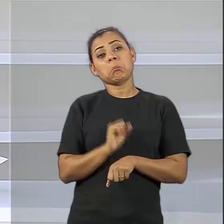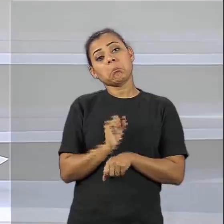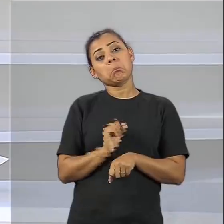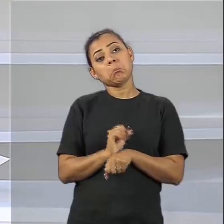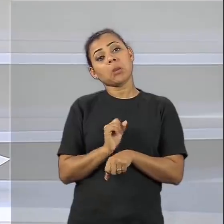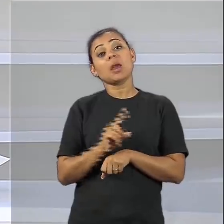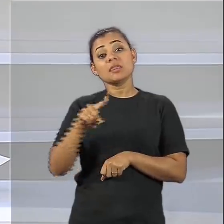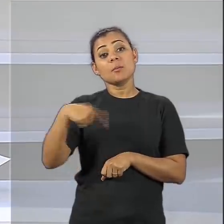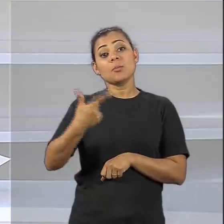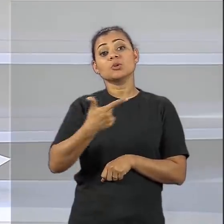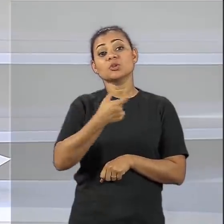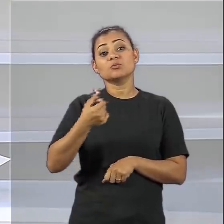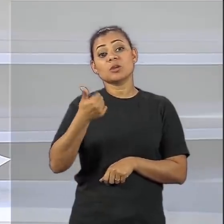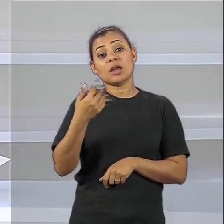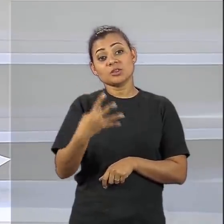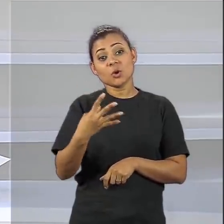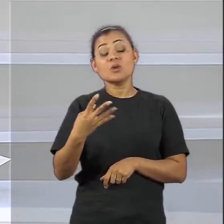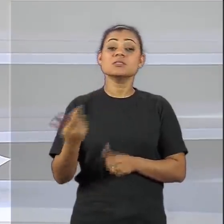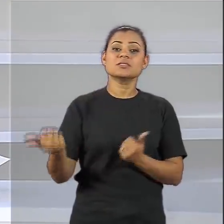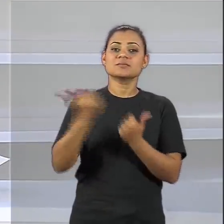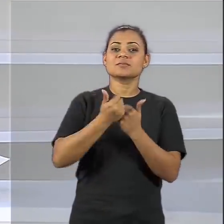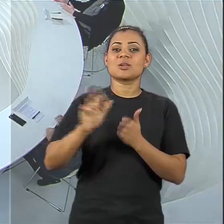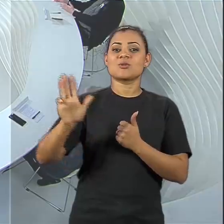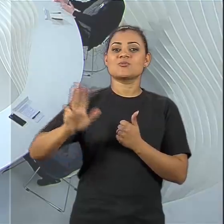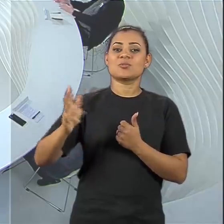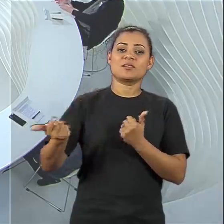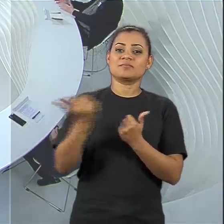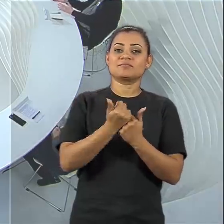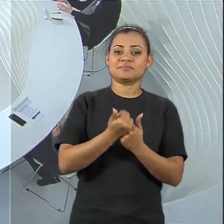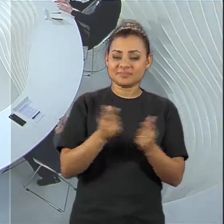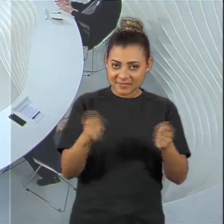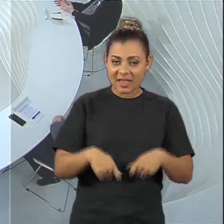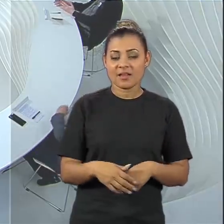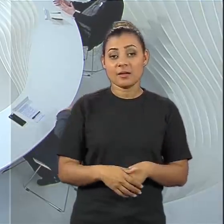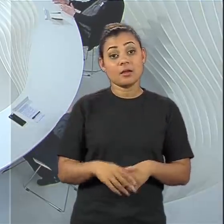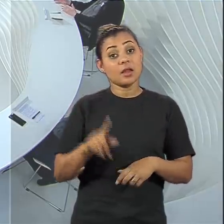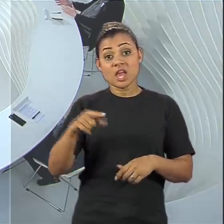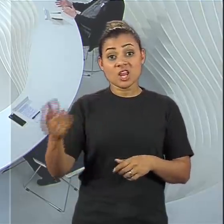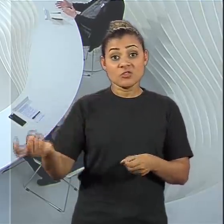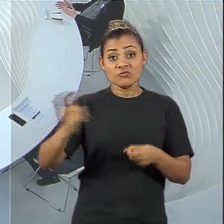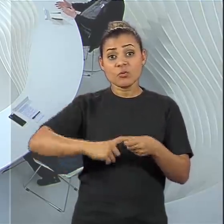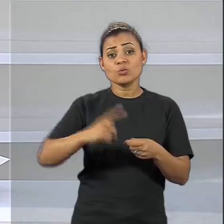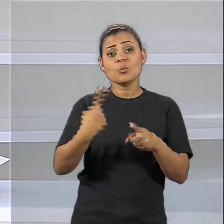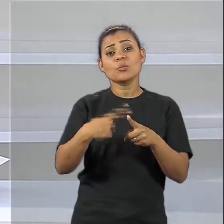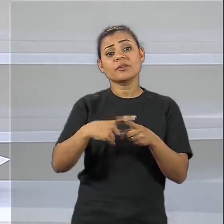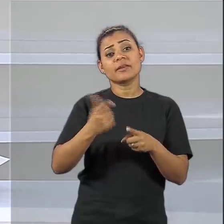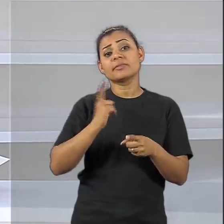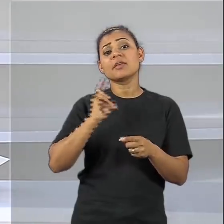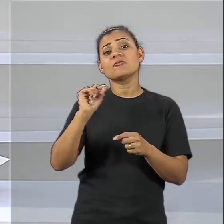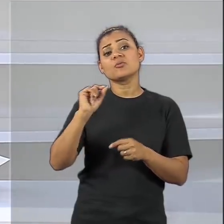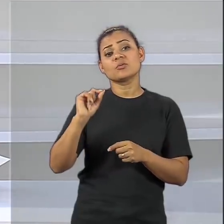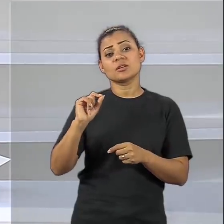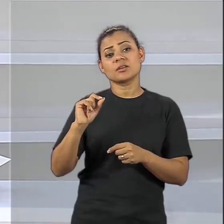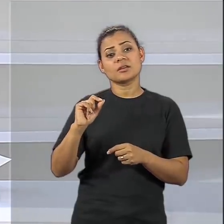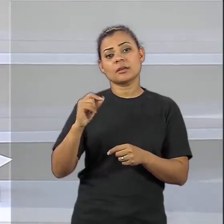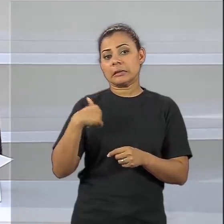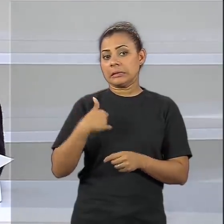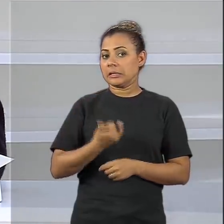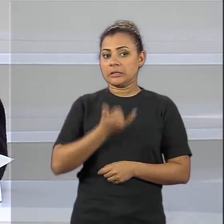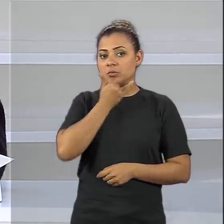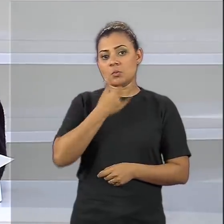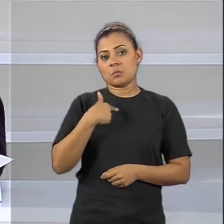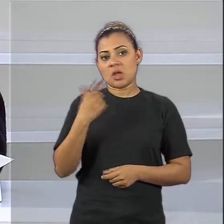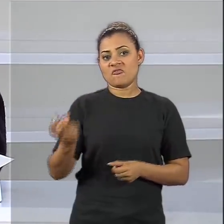em 2014. E ele estava solto fazendo campanha, né? Ele só não voltou porque foi cavalheiro o suficiente para dizer, não